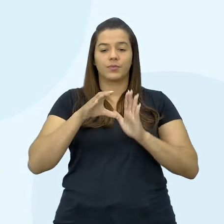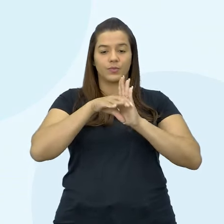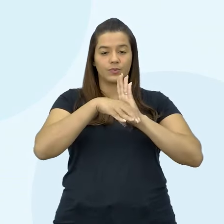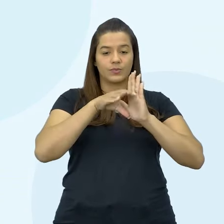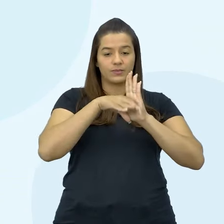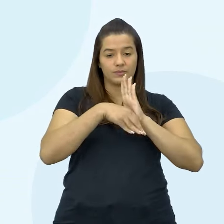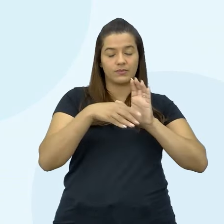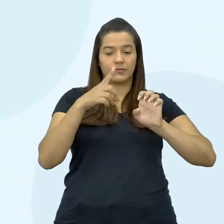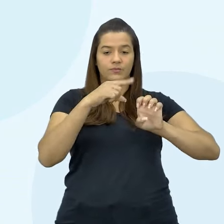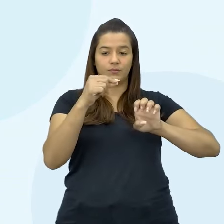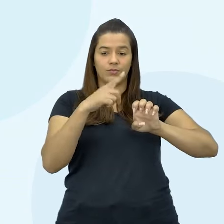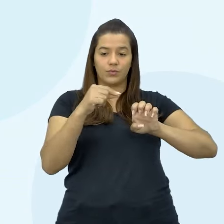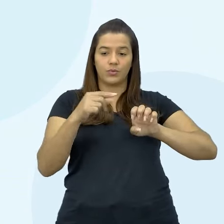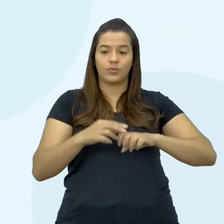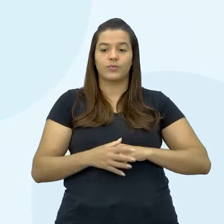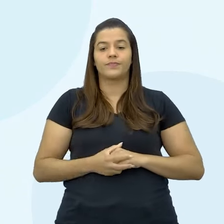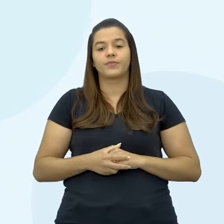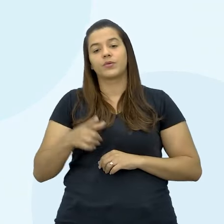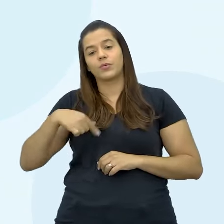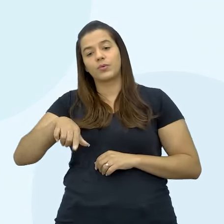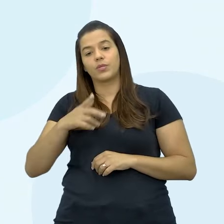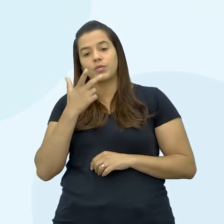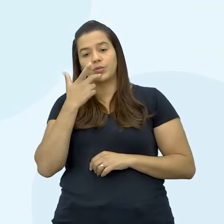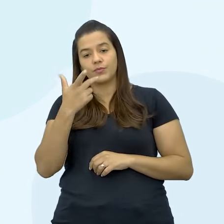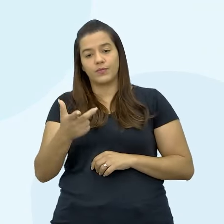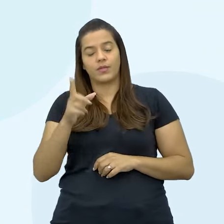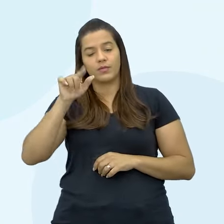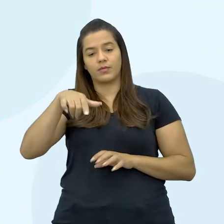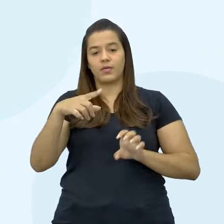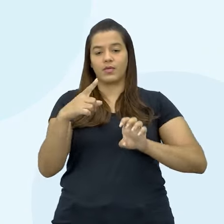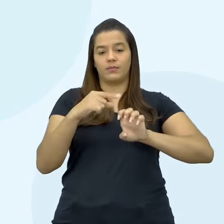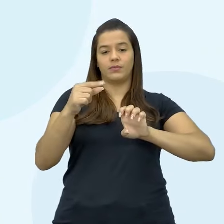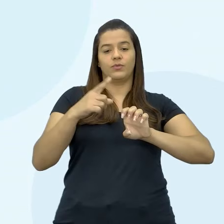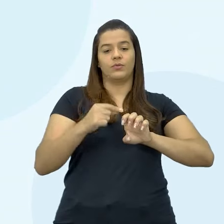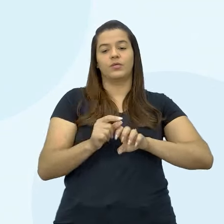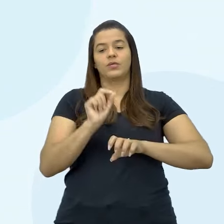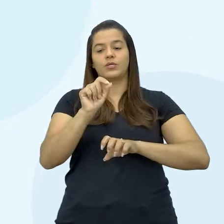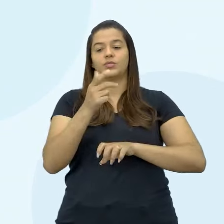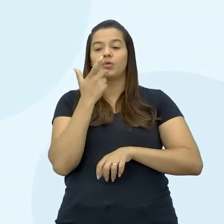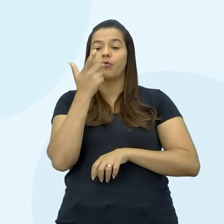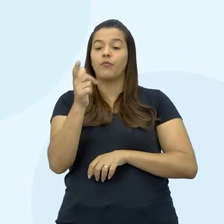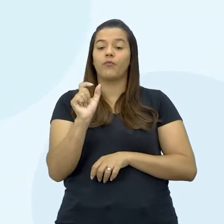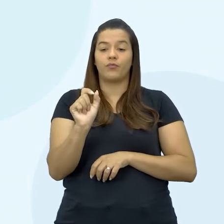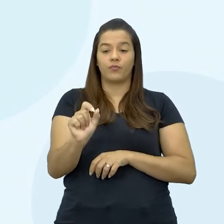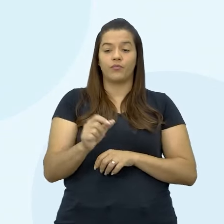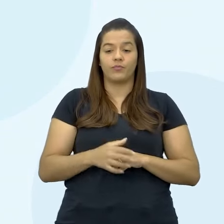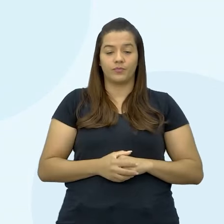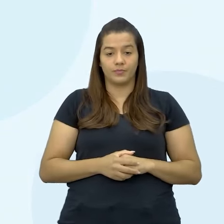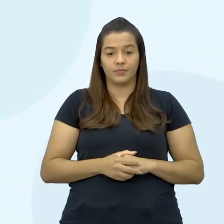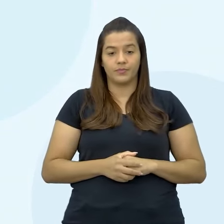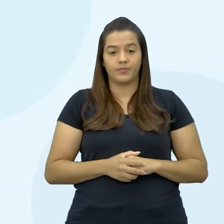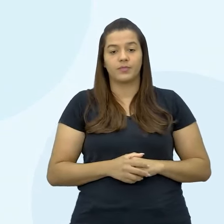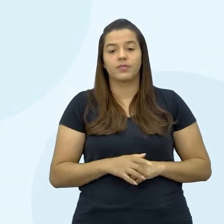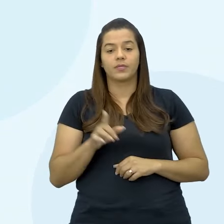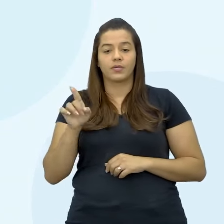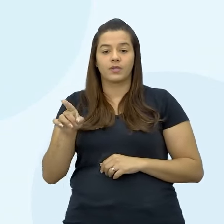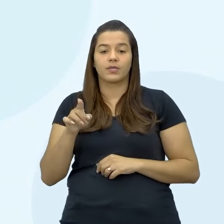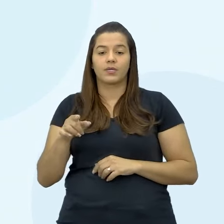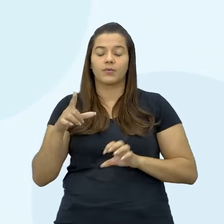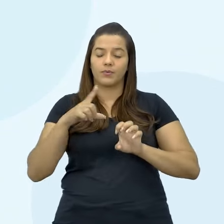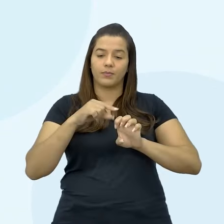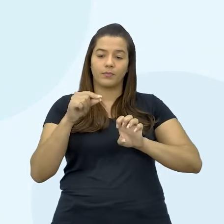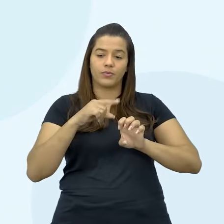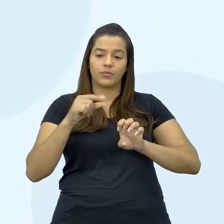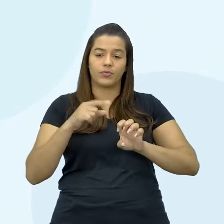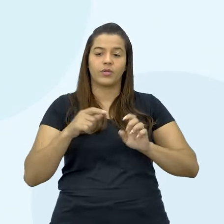fala do que é o empreendedorismo, ele fala que o negócio de um empreendedor,